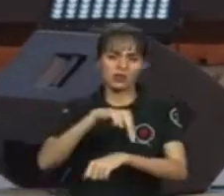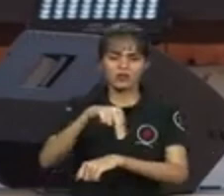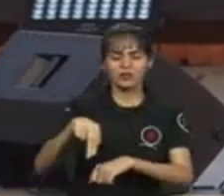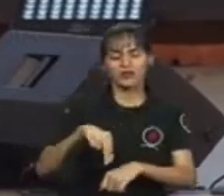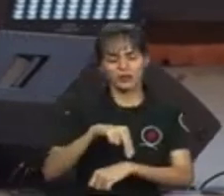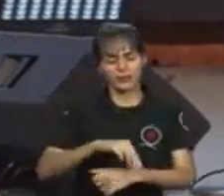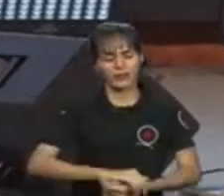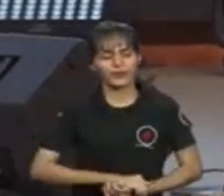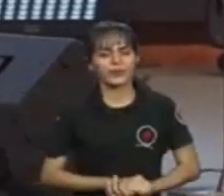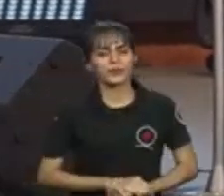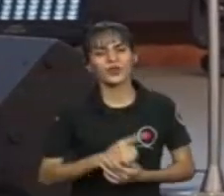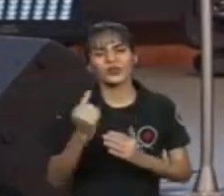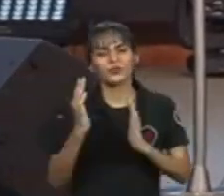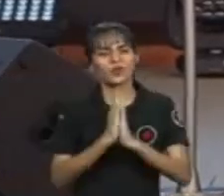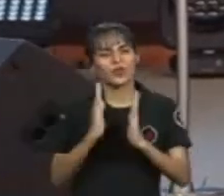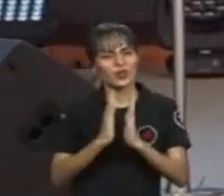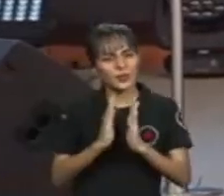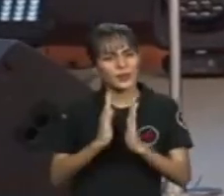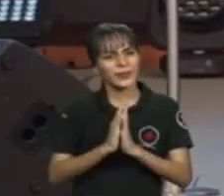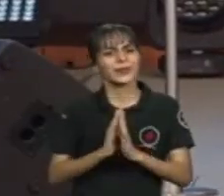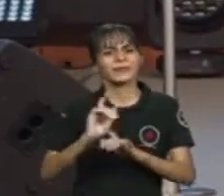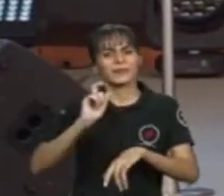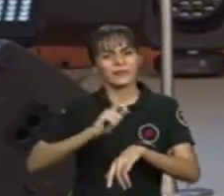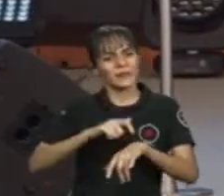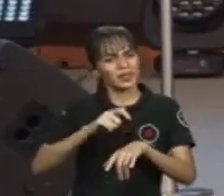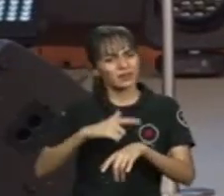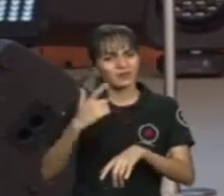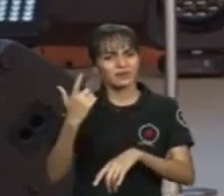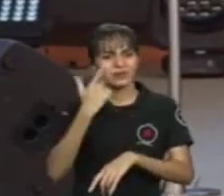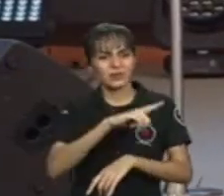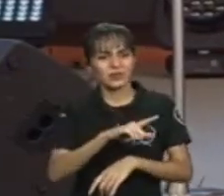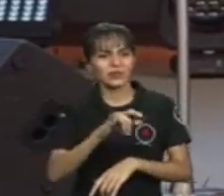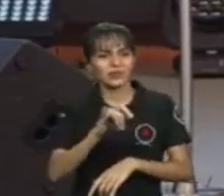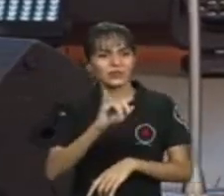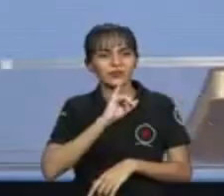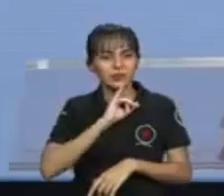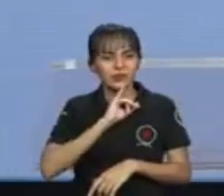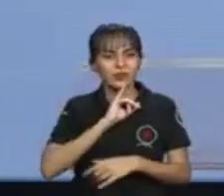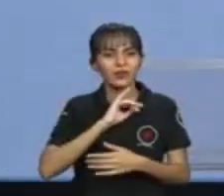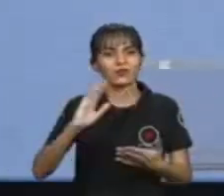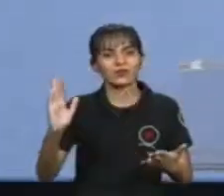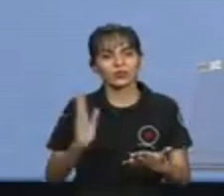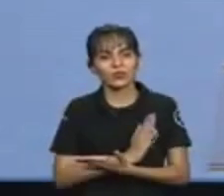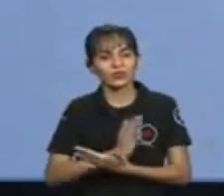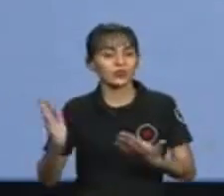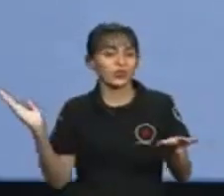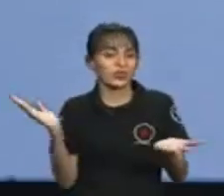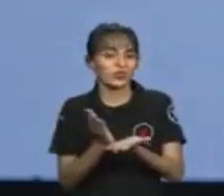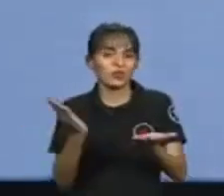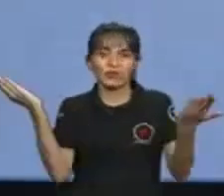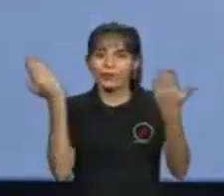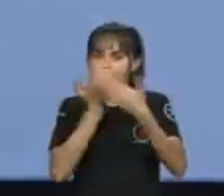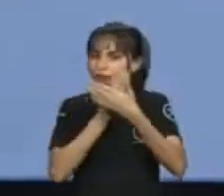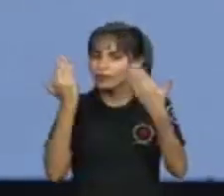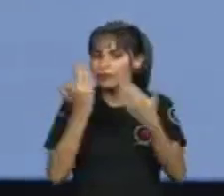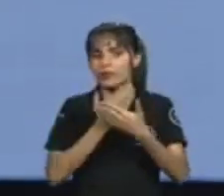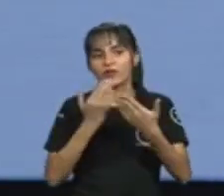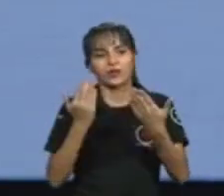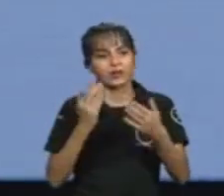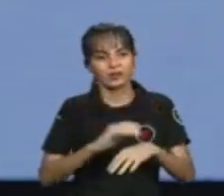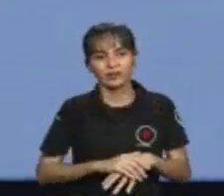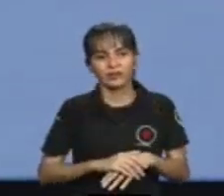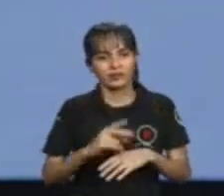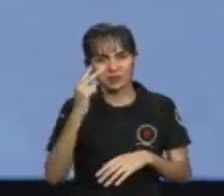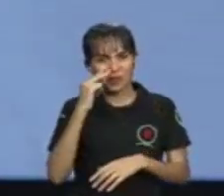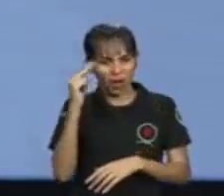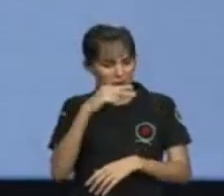meus amados, para que esse momento chegasse. E infelizmente, muitos cristãos não estão enxergando. Não olhe para o meu